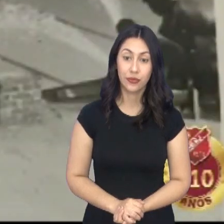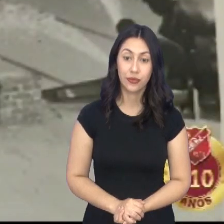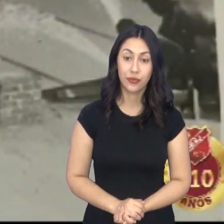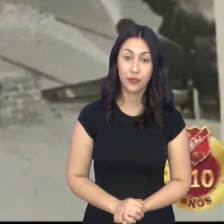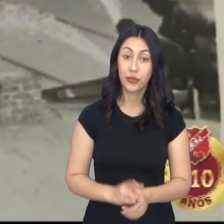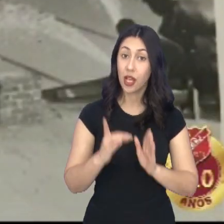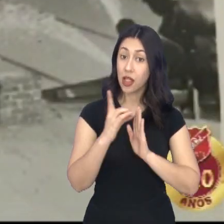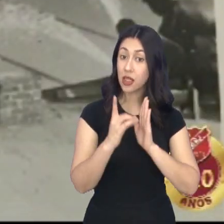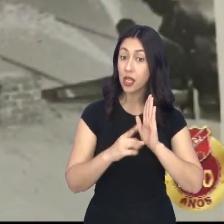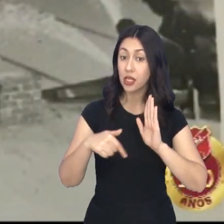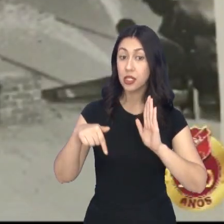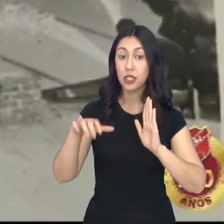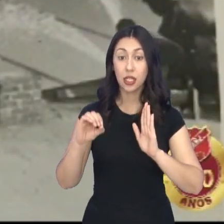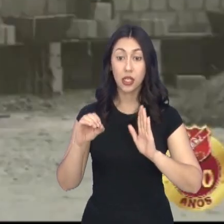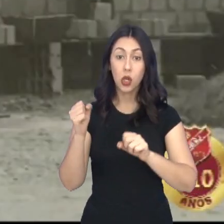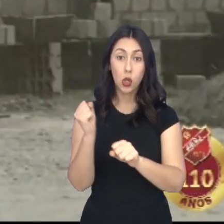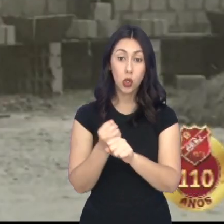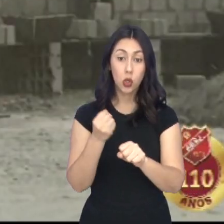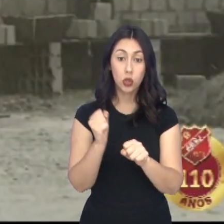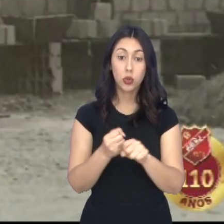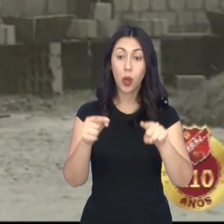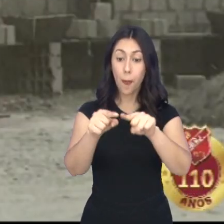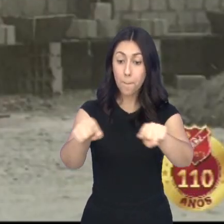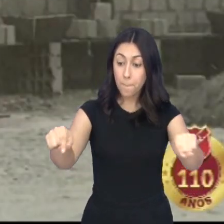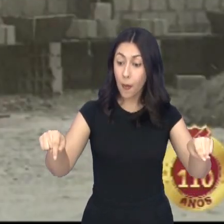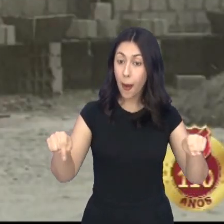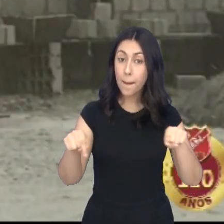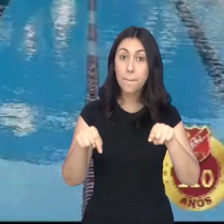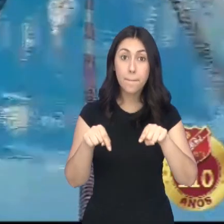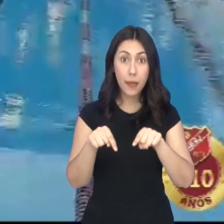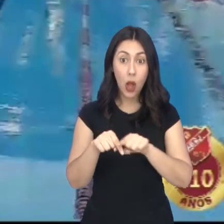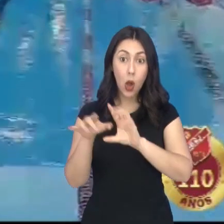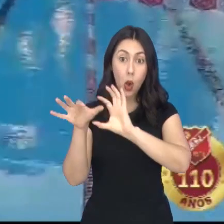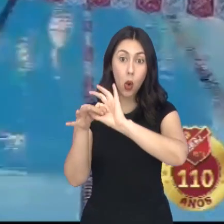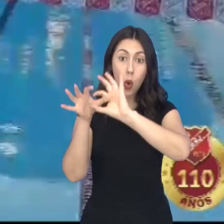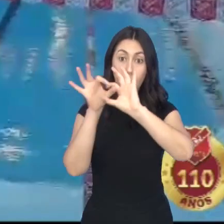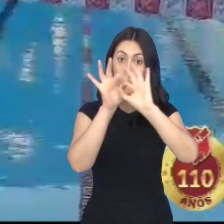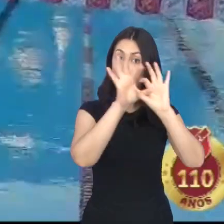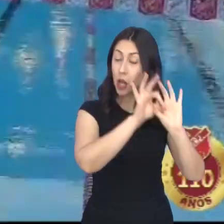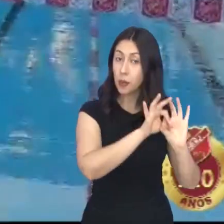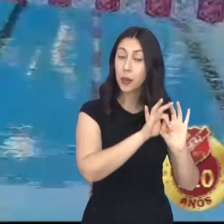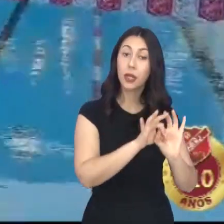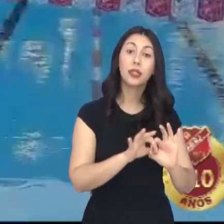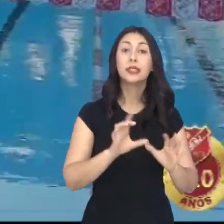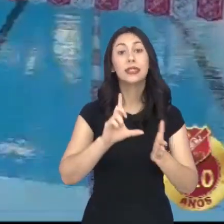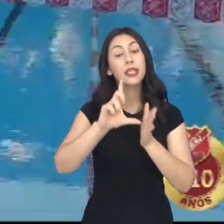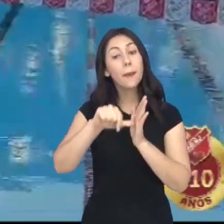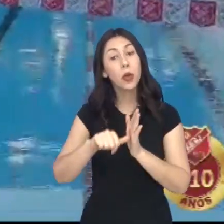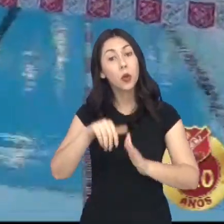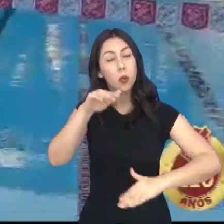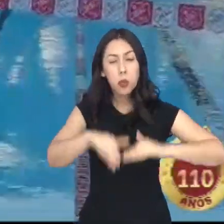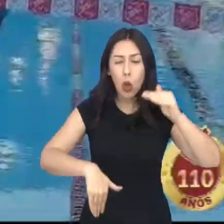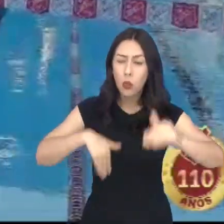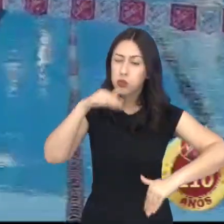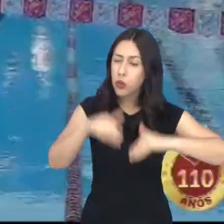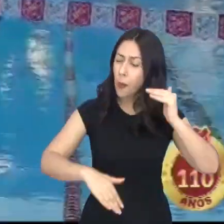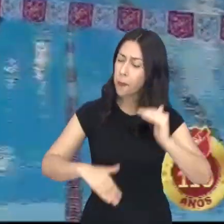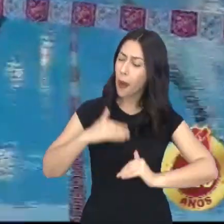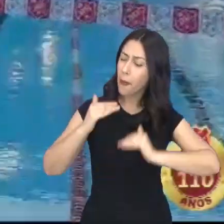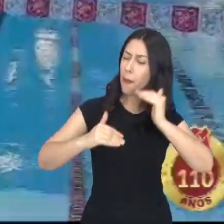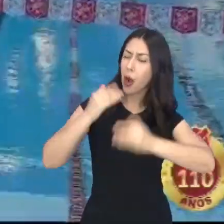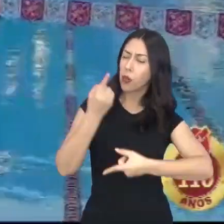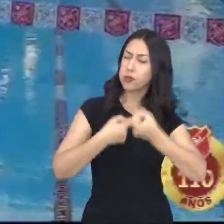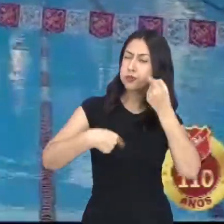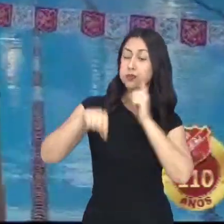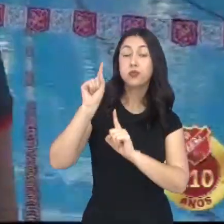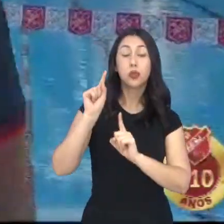Na década de 70, é construída a piscina olímpica do Clube Santa Rita. Na década seguinte, a natação começa a despontar com o